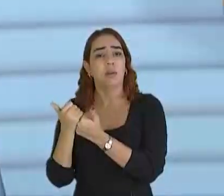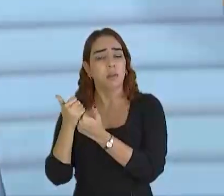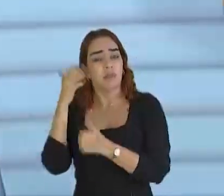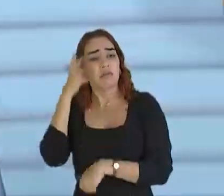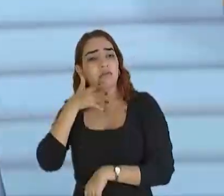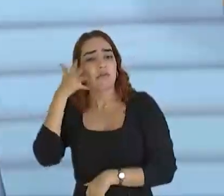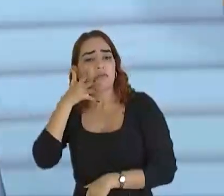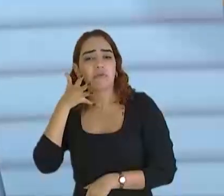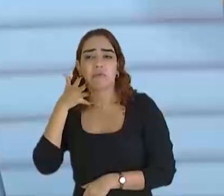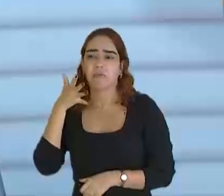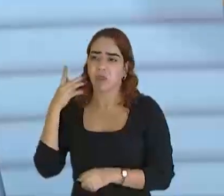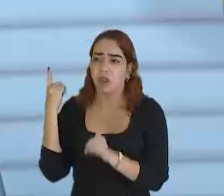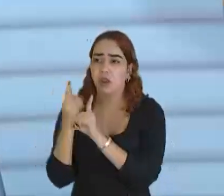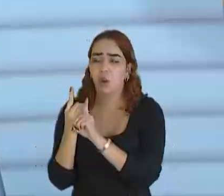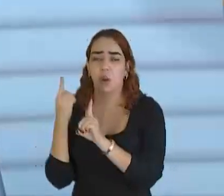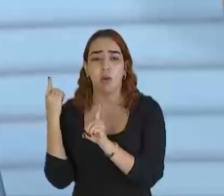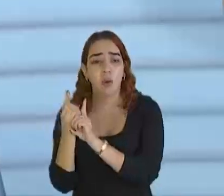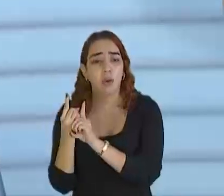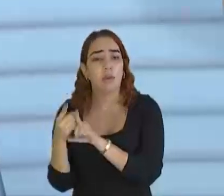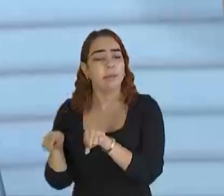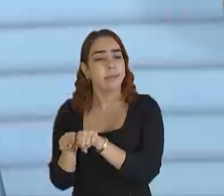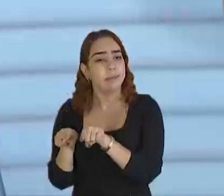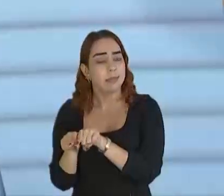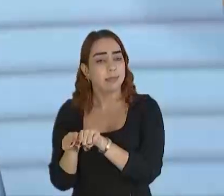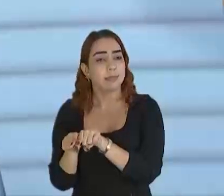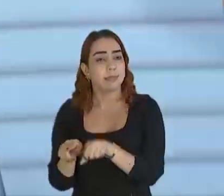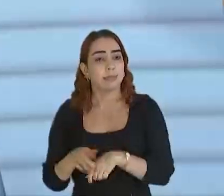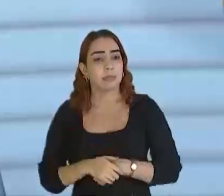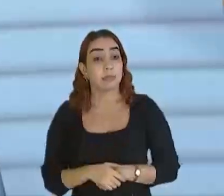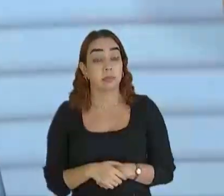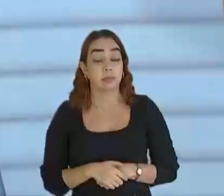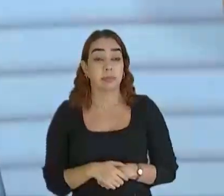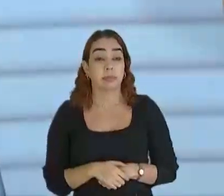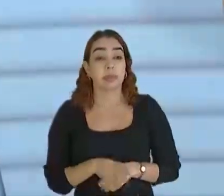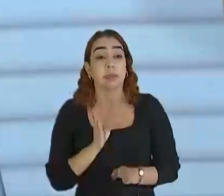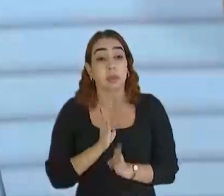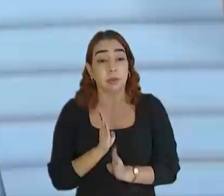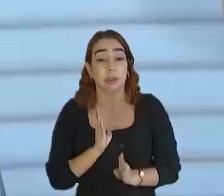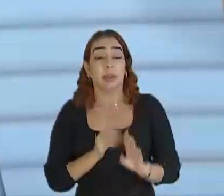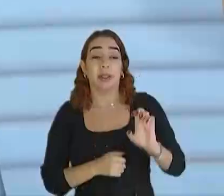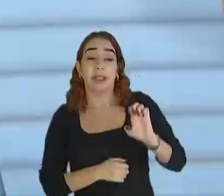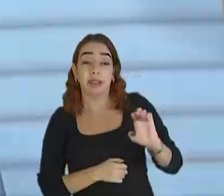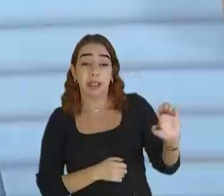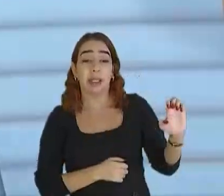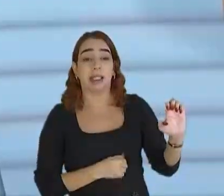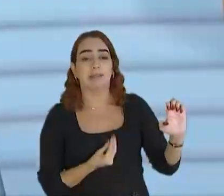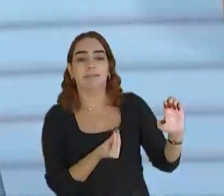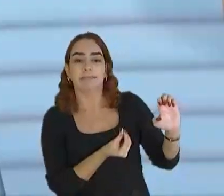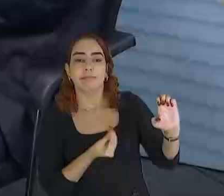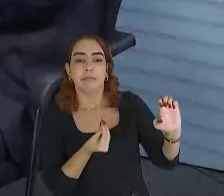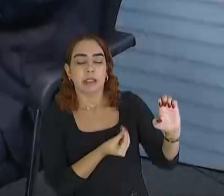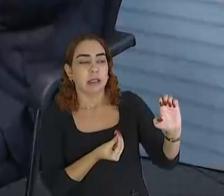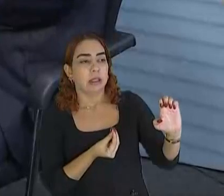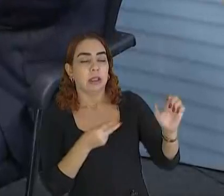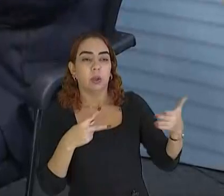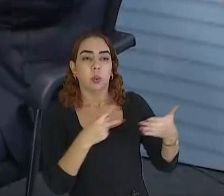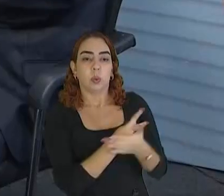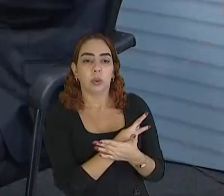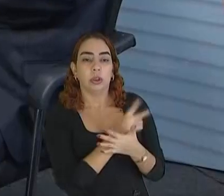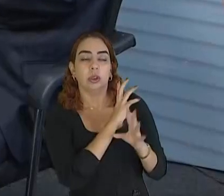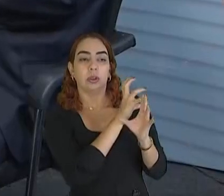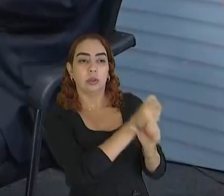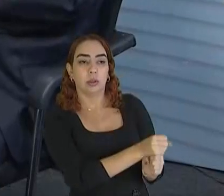muito sobre isso. E um discurso reacionário. Mas isso vem também da fragilidade de uma parte da esquerda, sim, né? Que tinha esse discurso da corrupção. Sim, sim, veja.